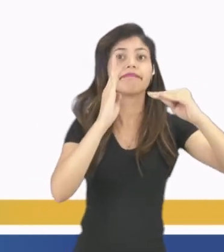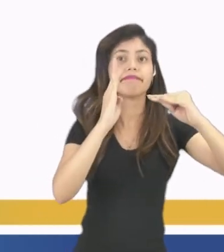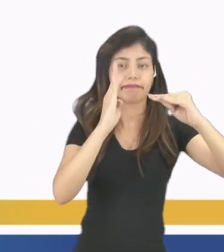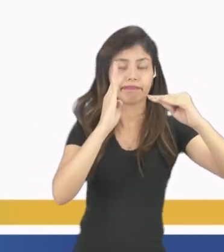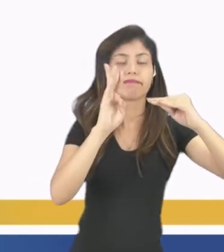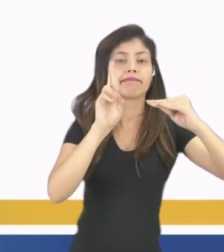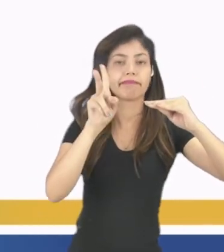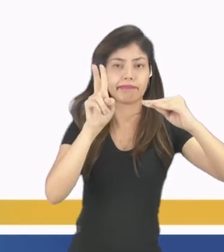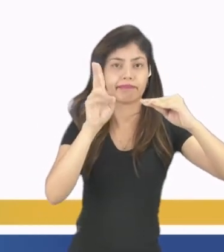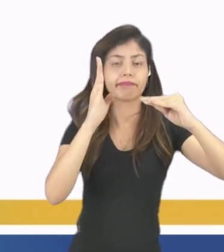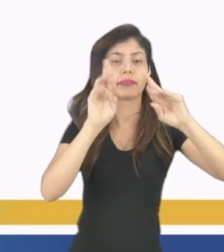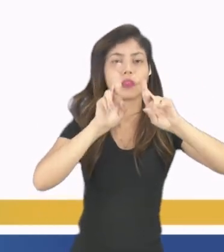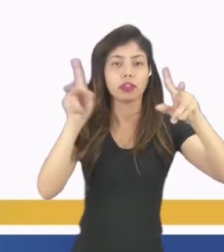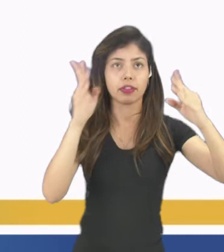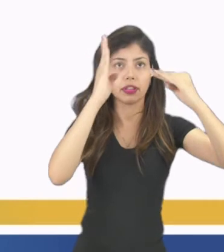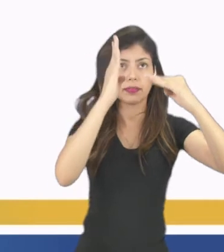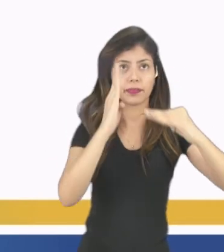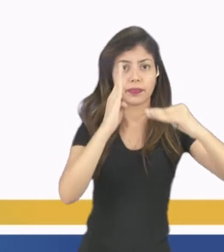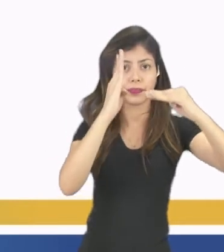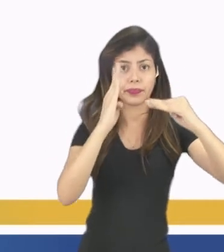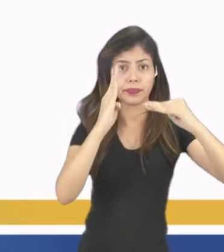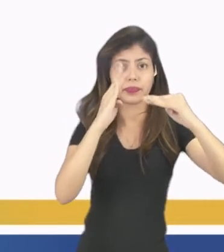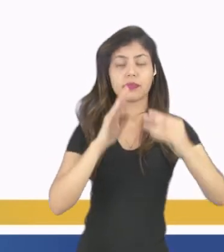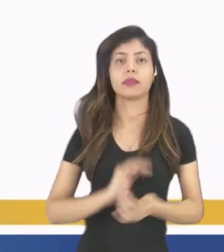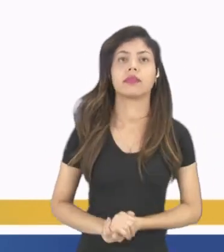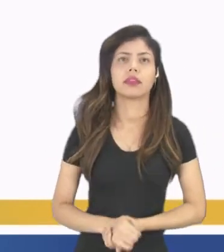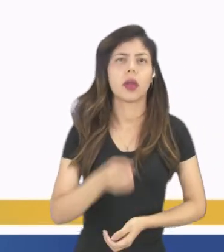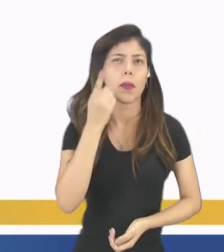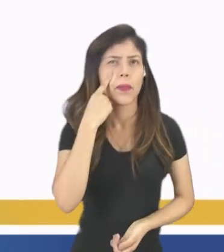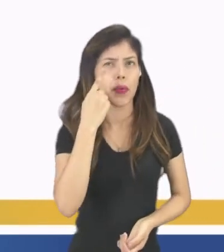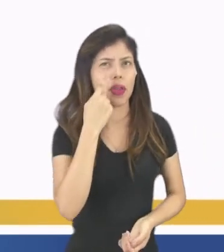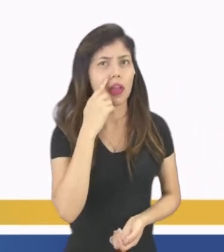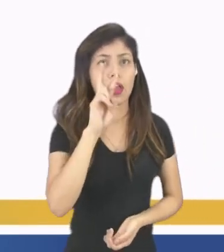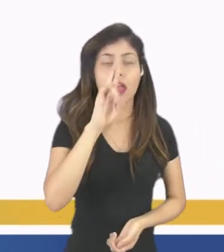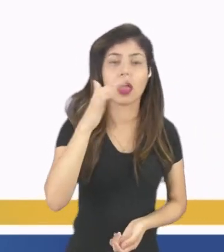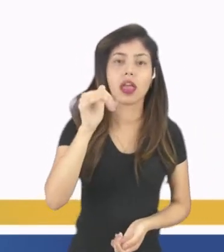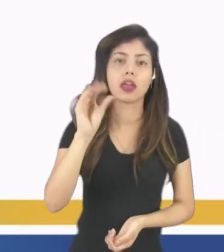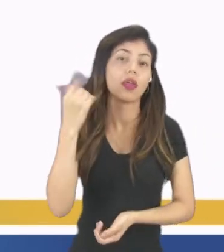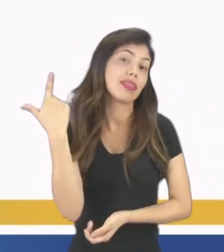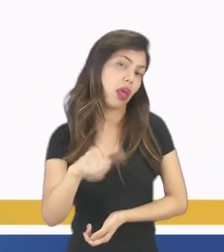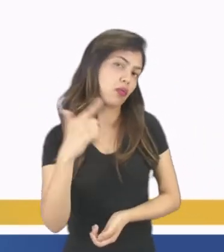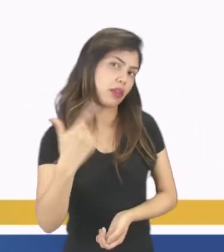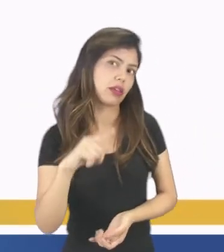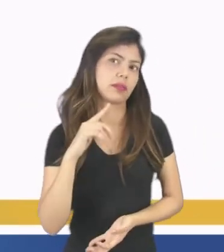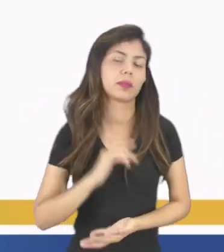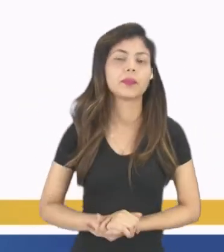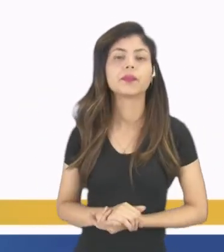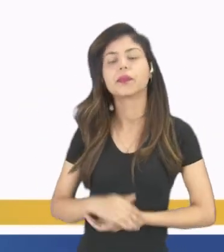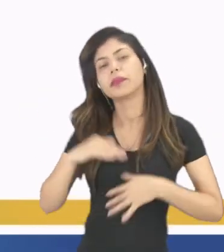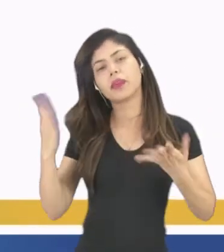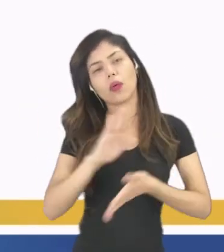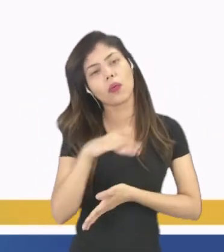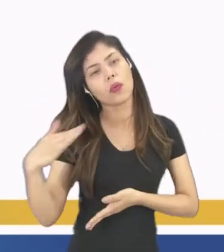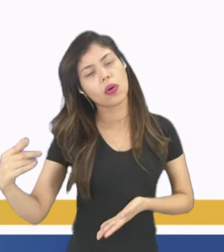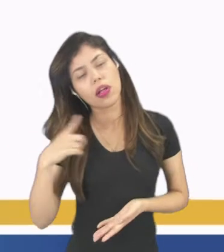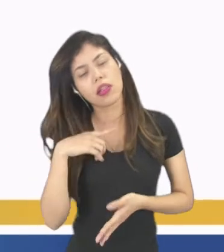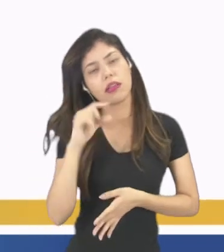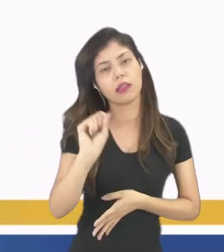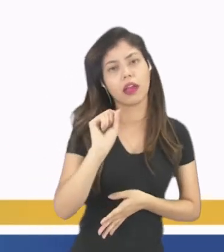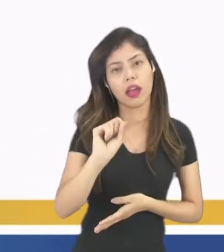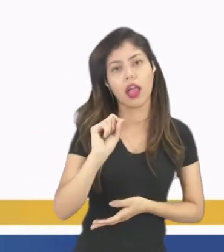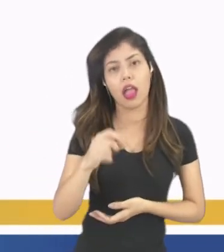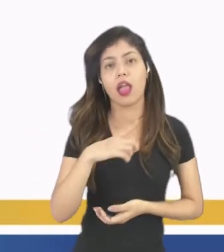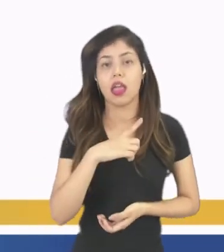estão diferentes. Então, o que a gente pode afirmar aqui? Que essa reação não ocorre. Então, quando